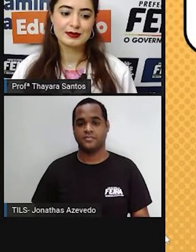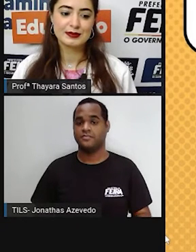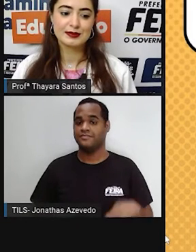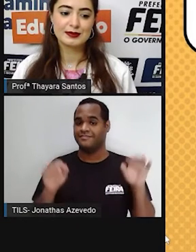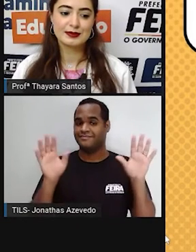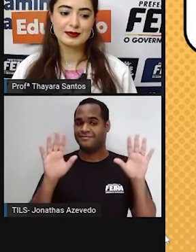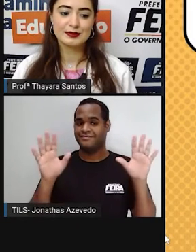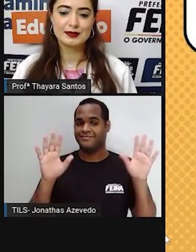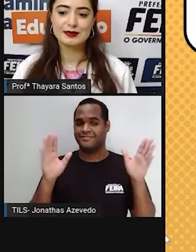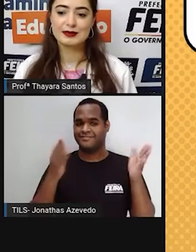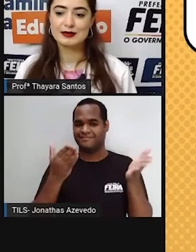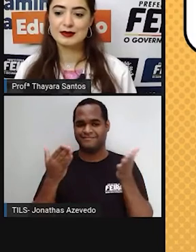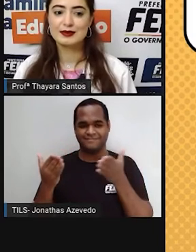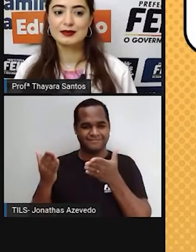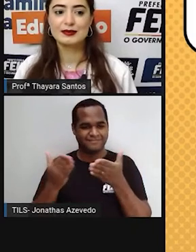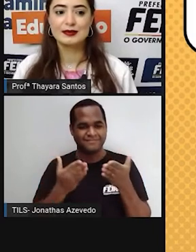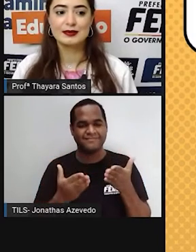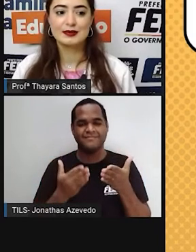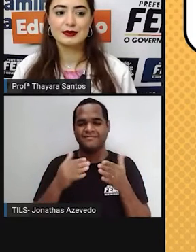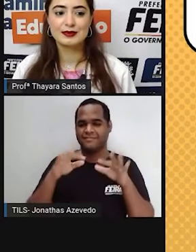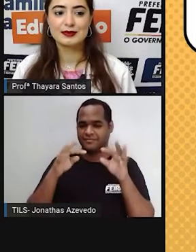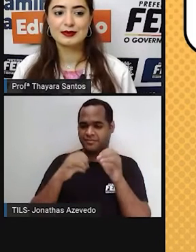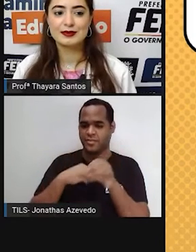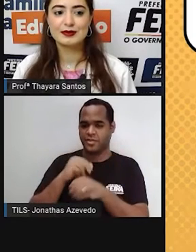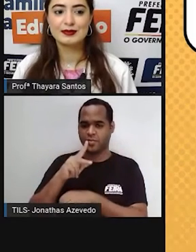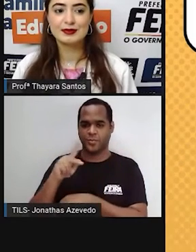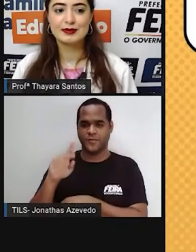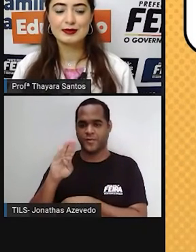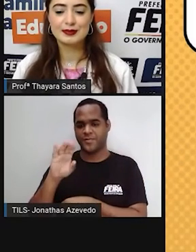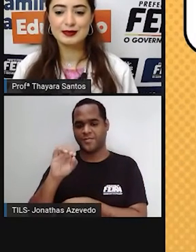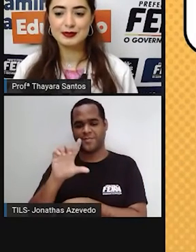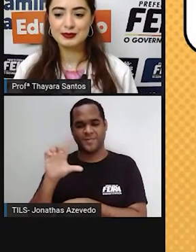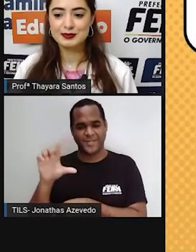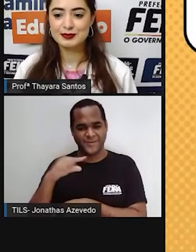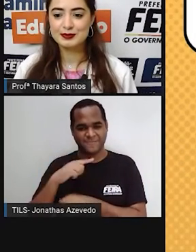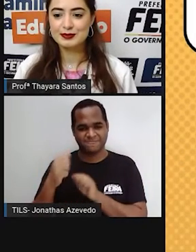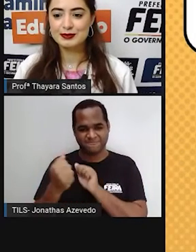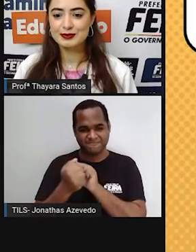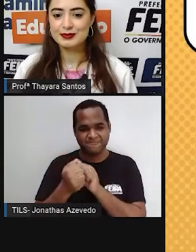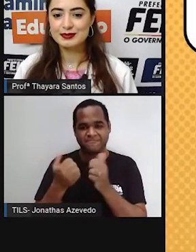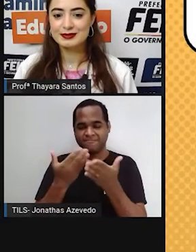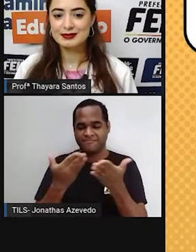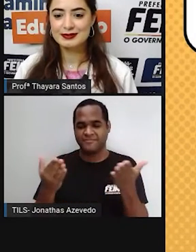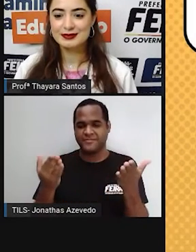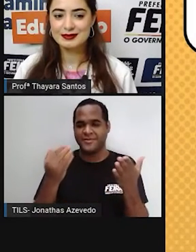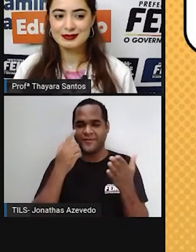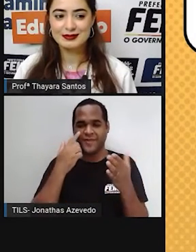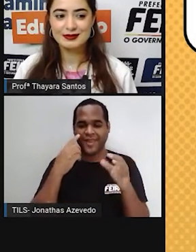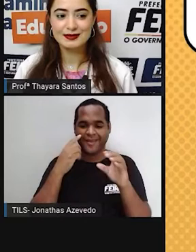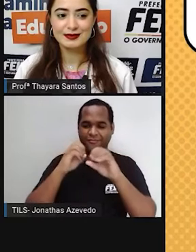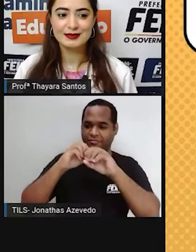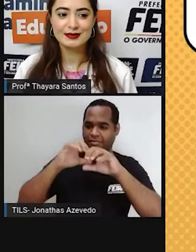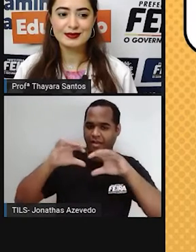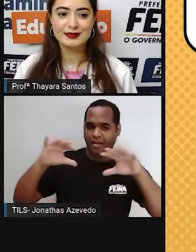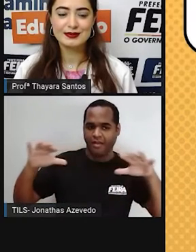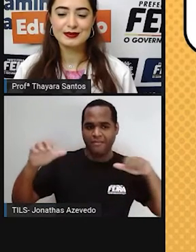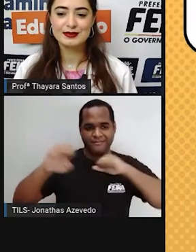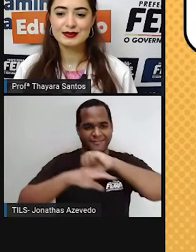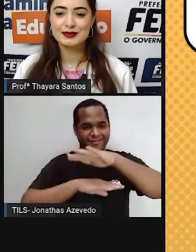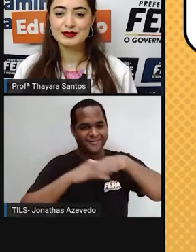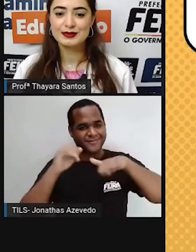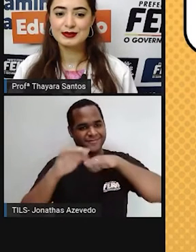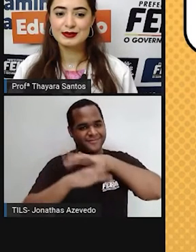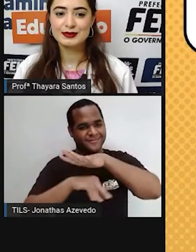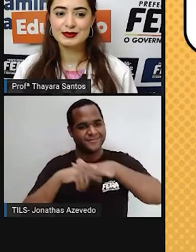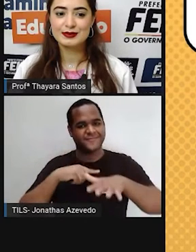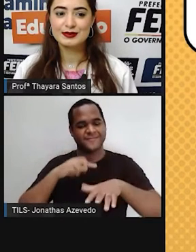Bem-vindos, pequenos astronautas! Eu sou o professor Bill Tyson e juntos vamos explorar o universo. Os